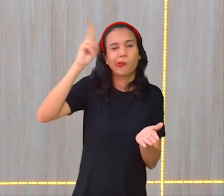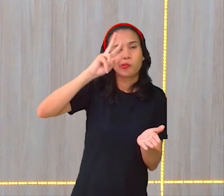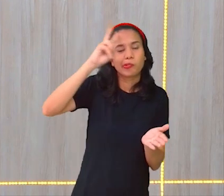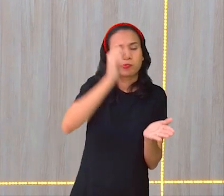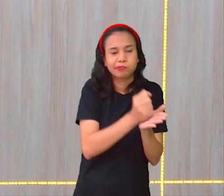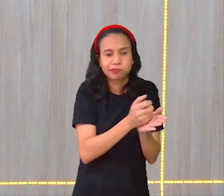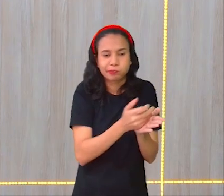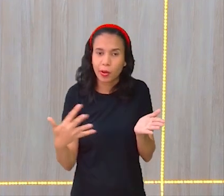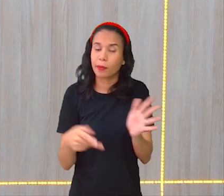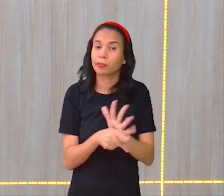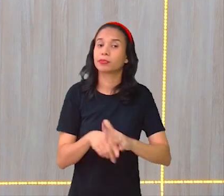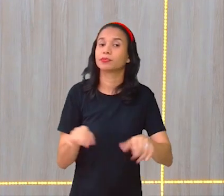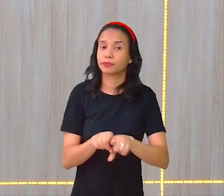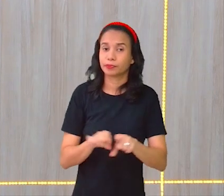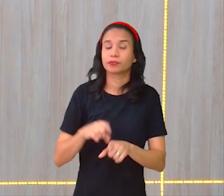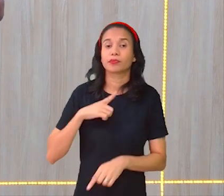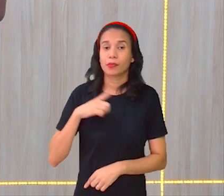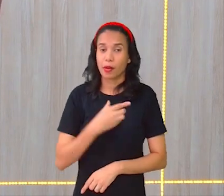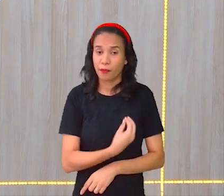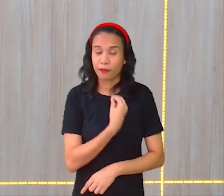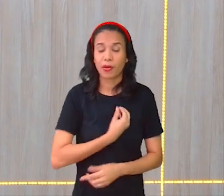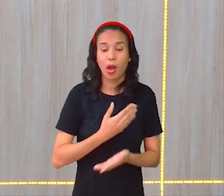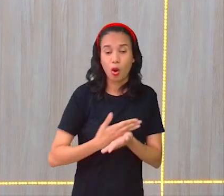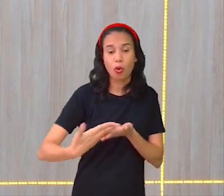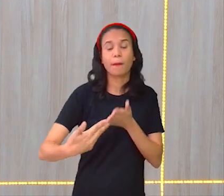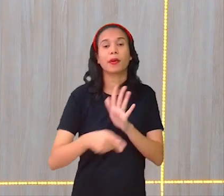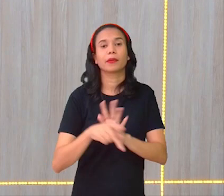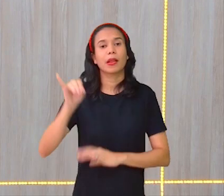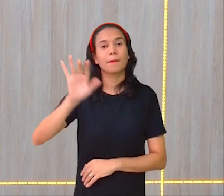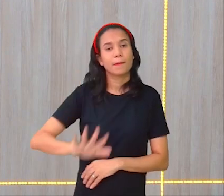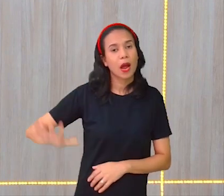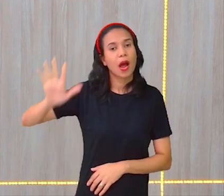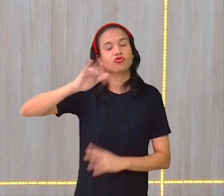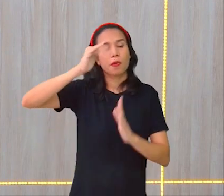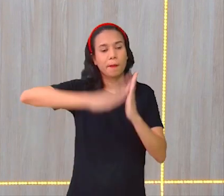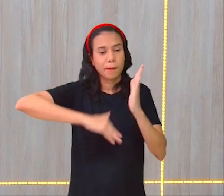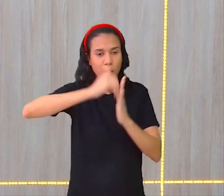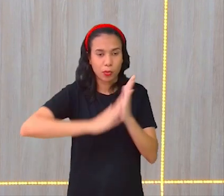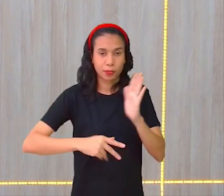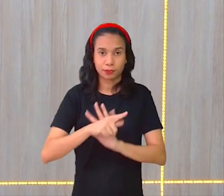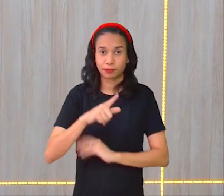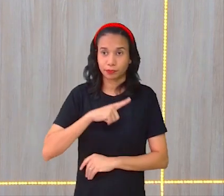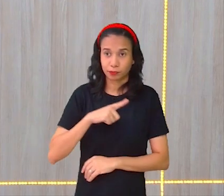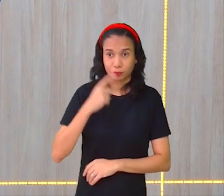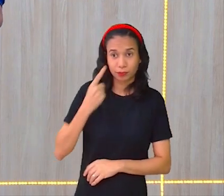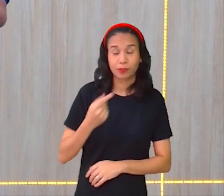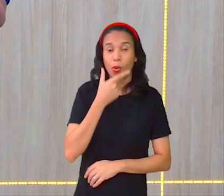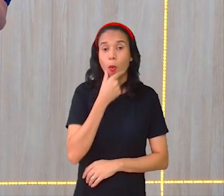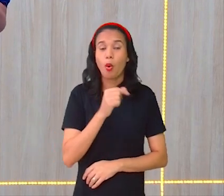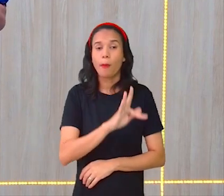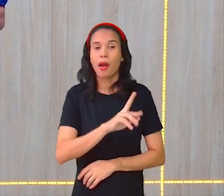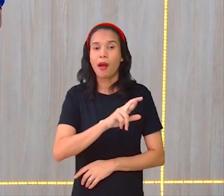Bíblia, da própria catequese mesmo, a partir das imagens, das pinturas. E o Fra Angélico,